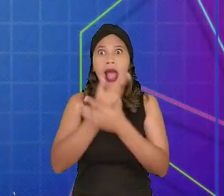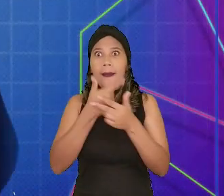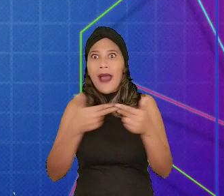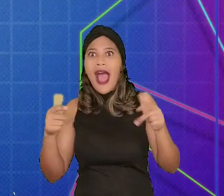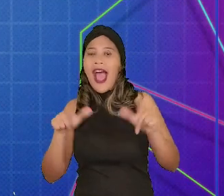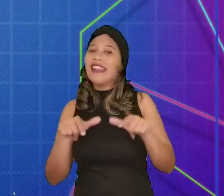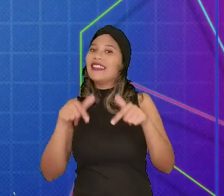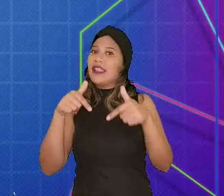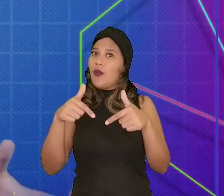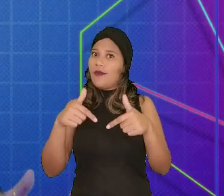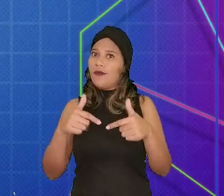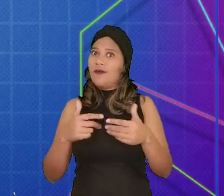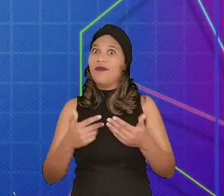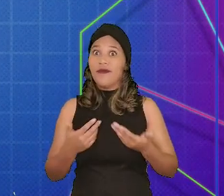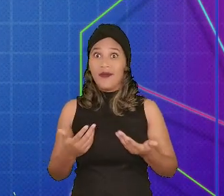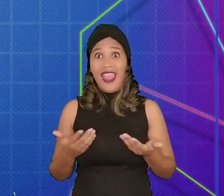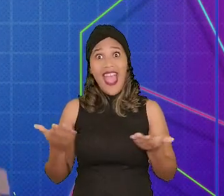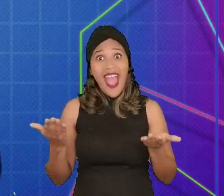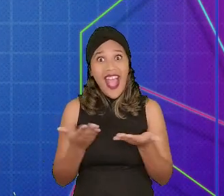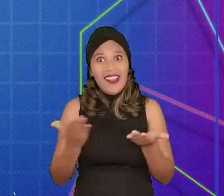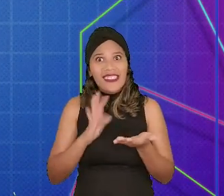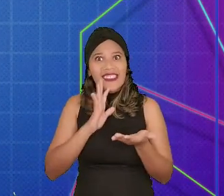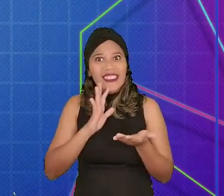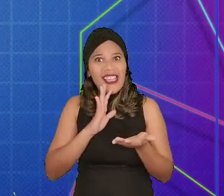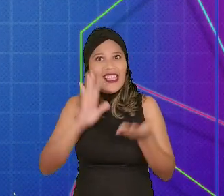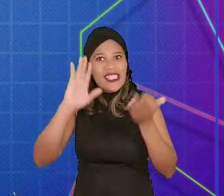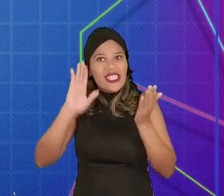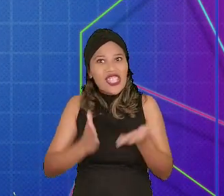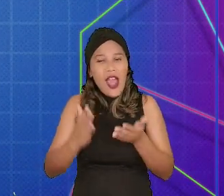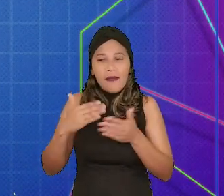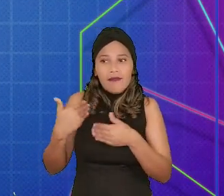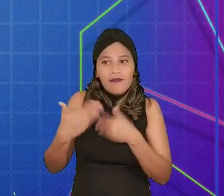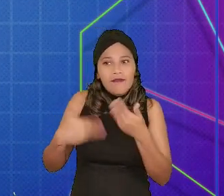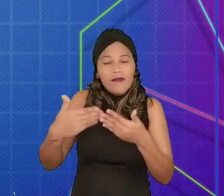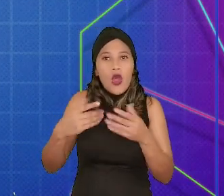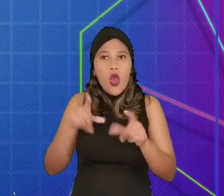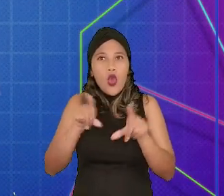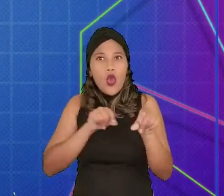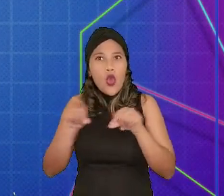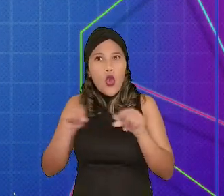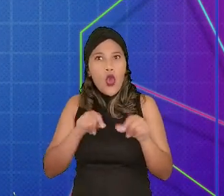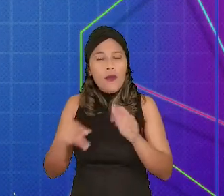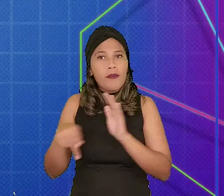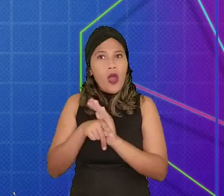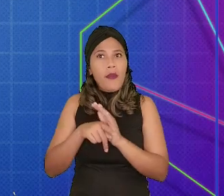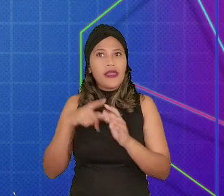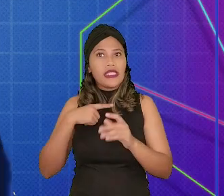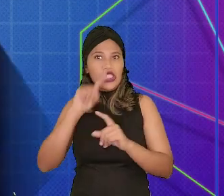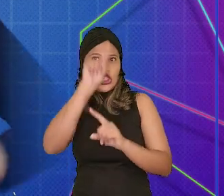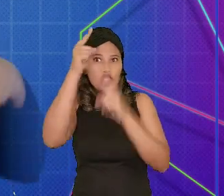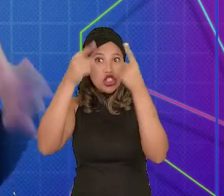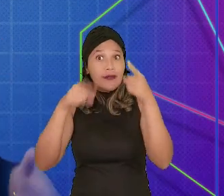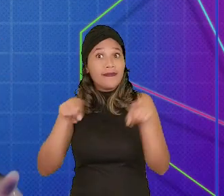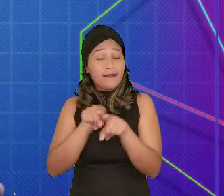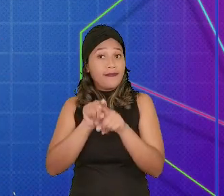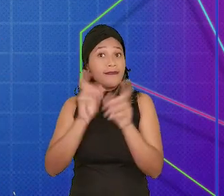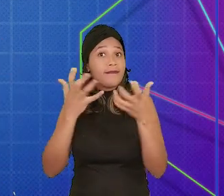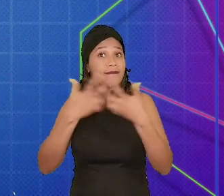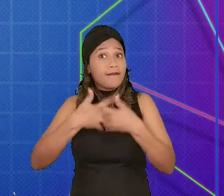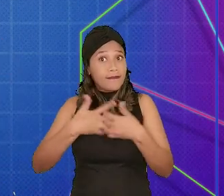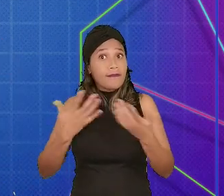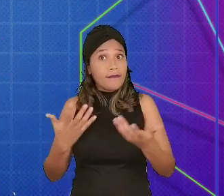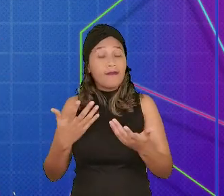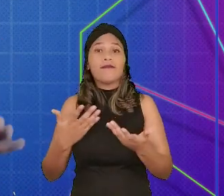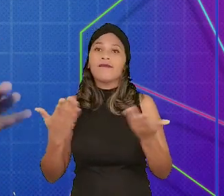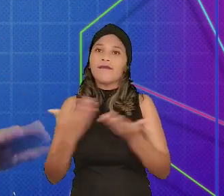e ações. Galera, agora que a gente já sabe os caminhos que devemos tomar no processo criativo e no funcionamento